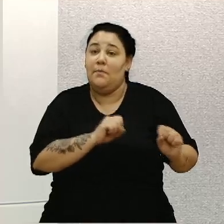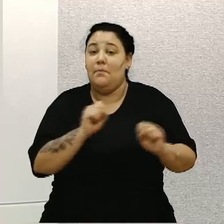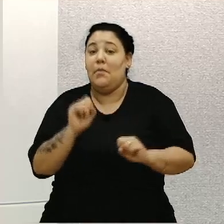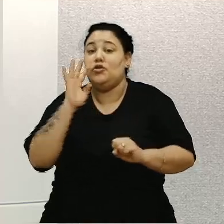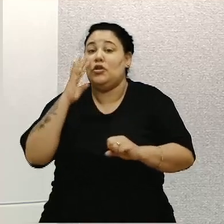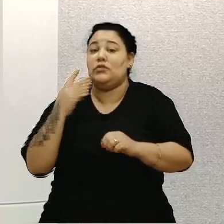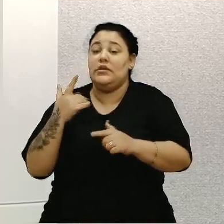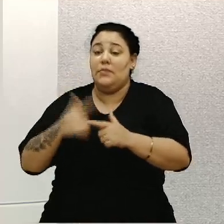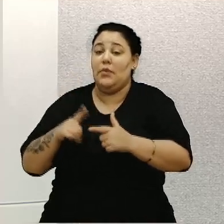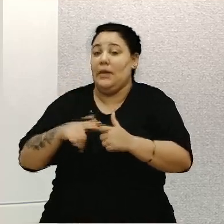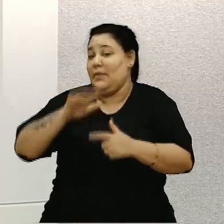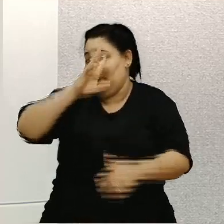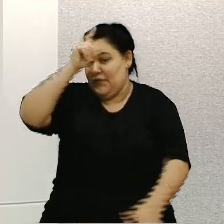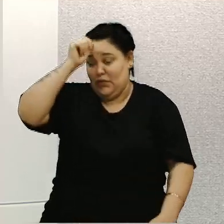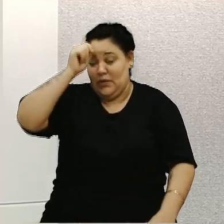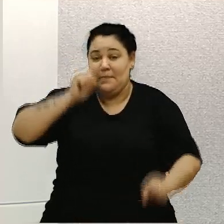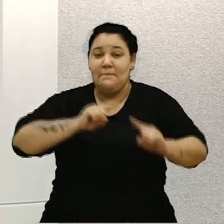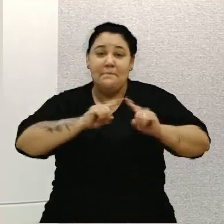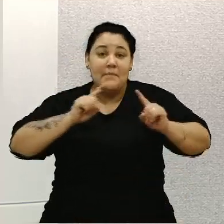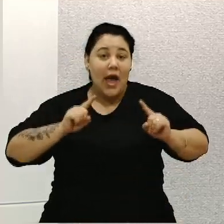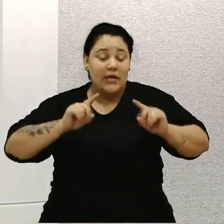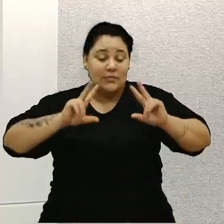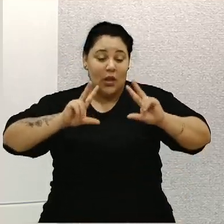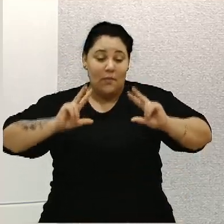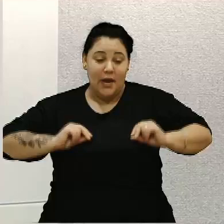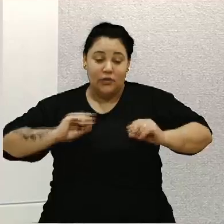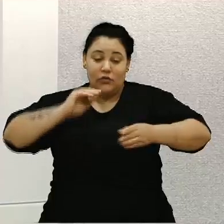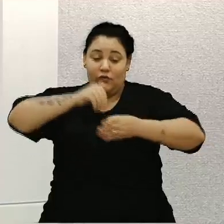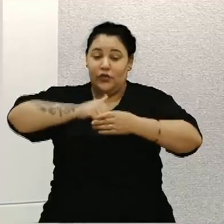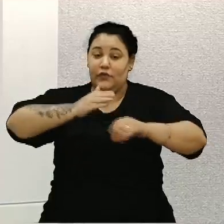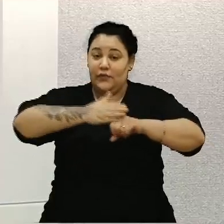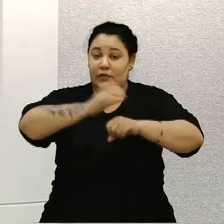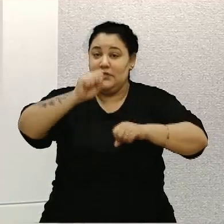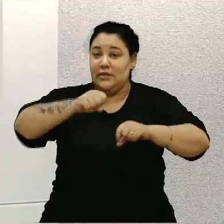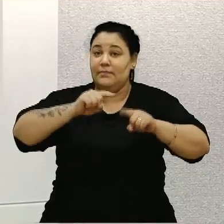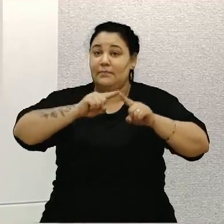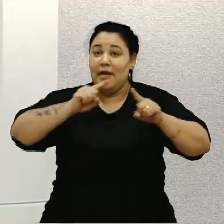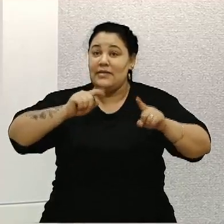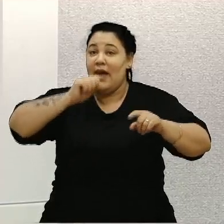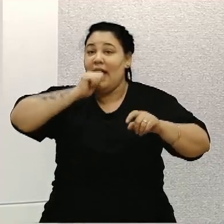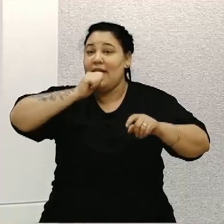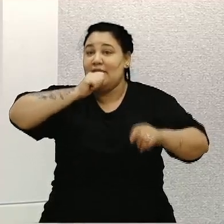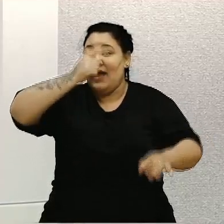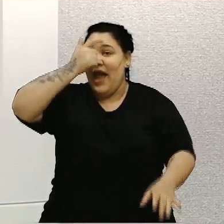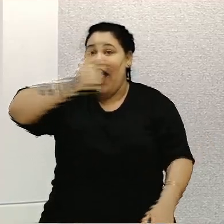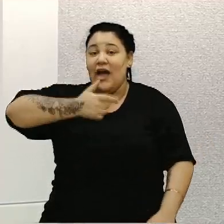para a prefeitura. Mas pelo mérito votarei favorável, mas ainda acho que o